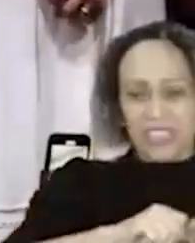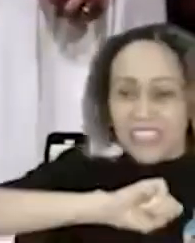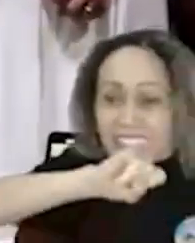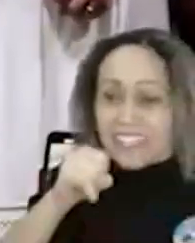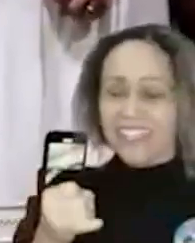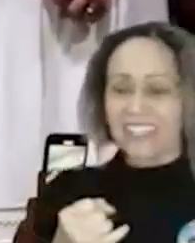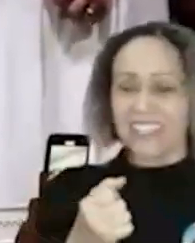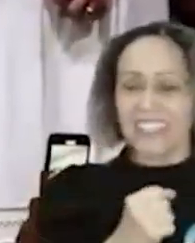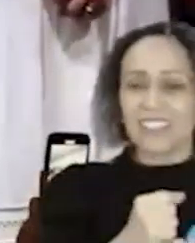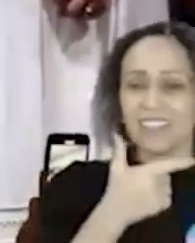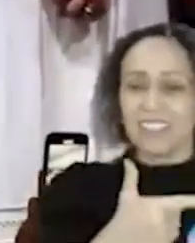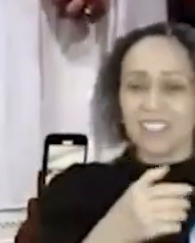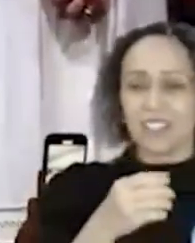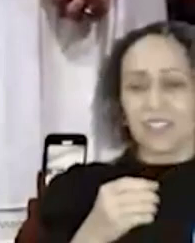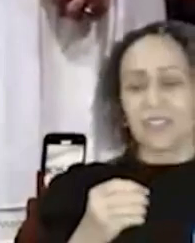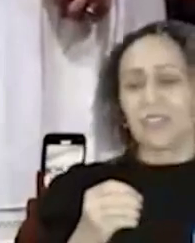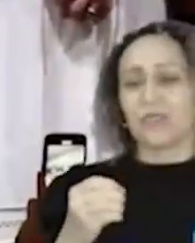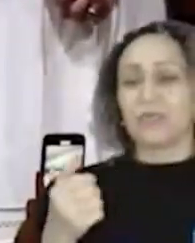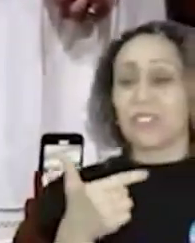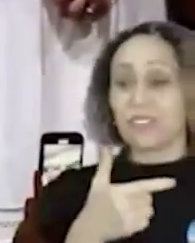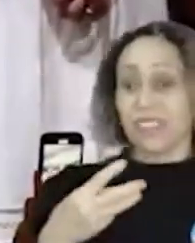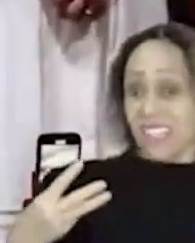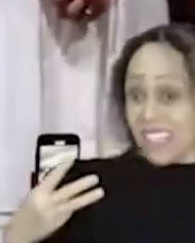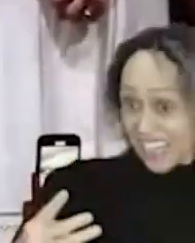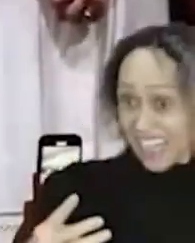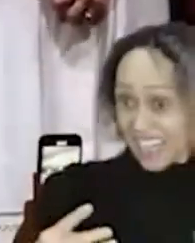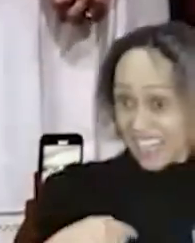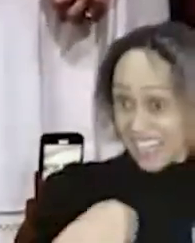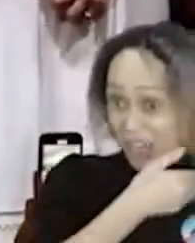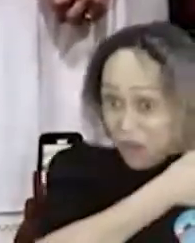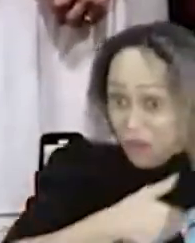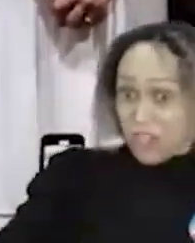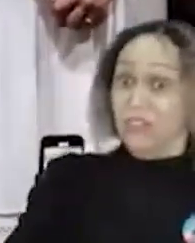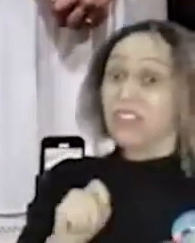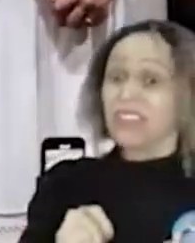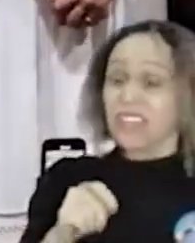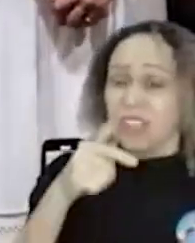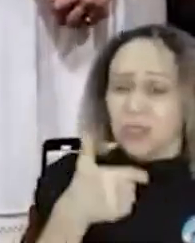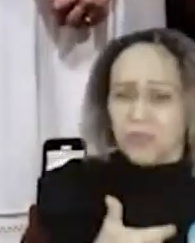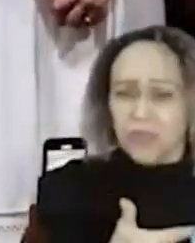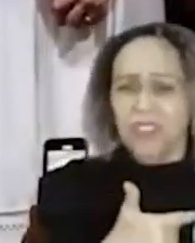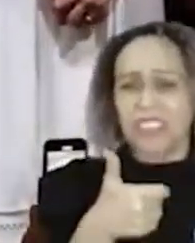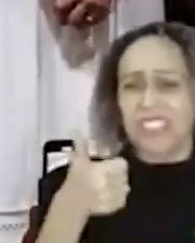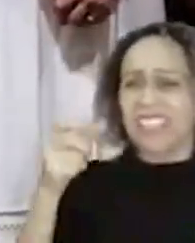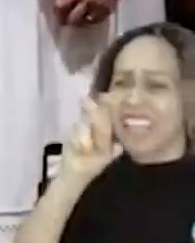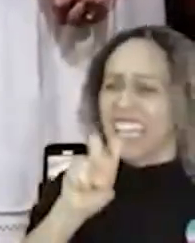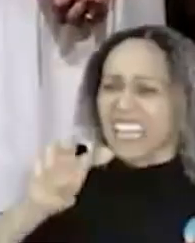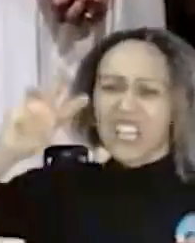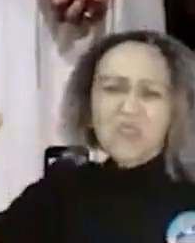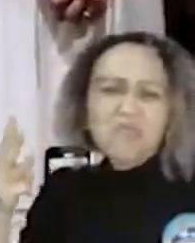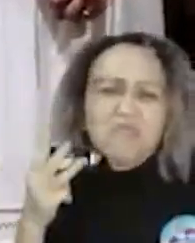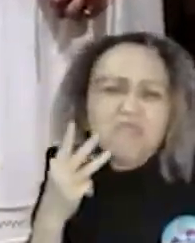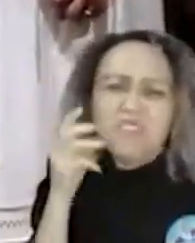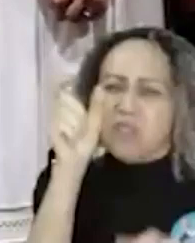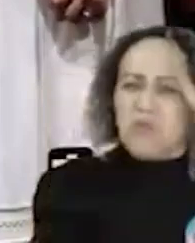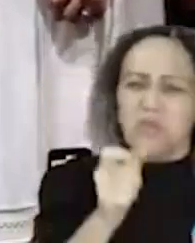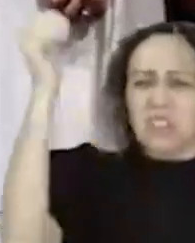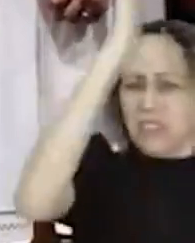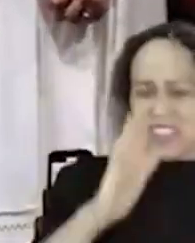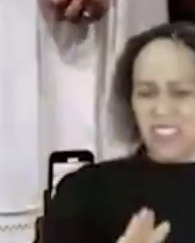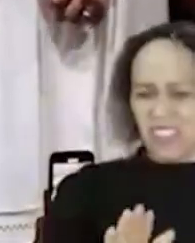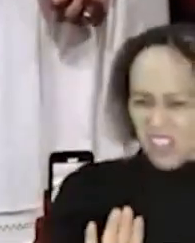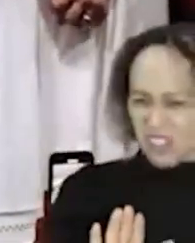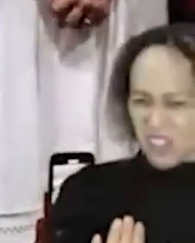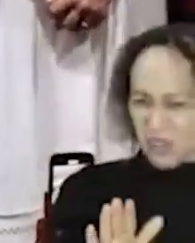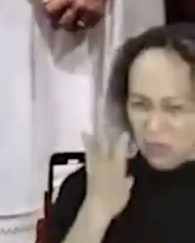para 215 milhões de brasileiros e brasileiras, e não apenas para aqueles que votaram em mim. Não existe